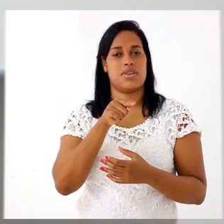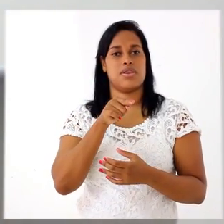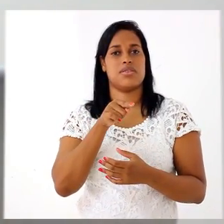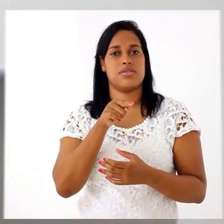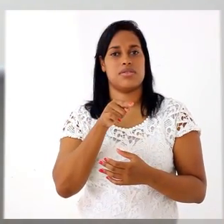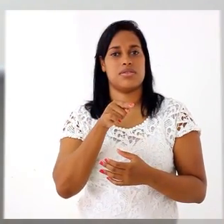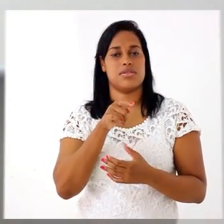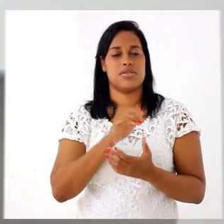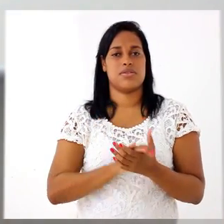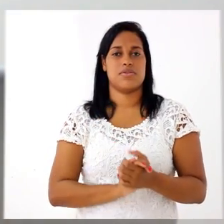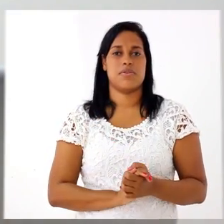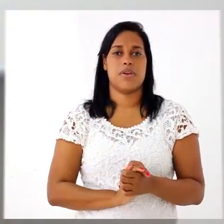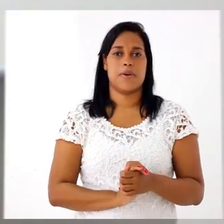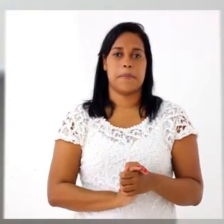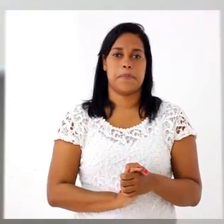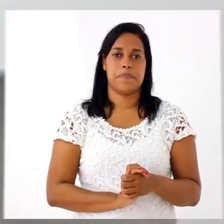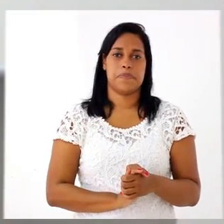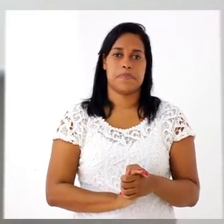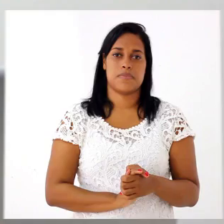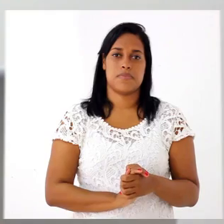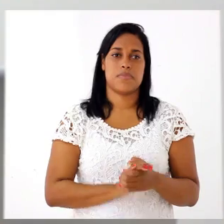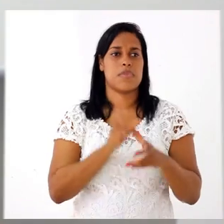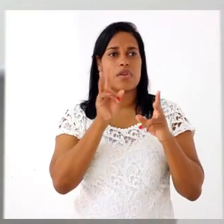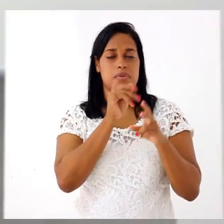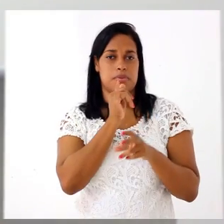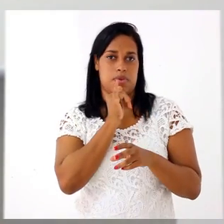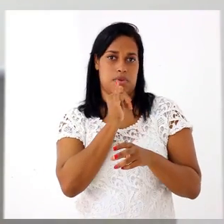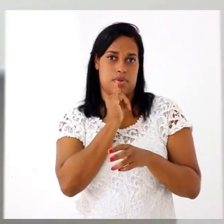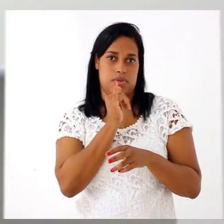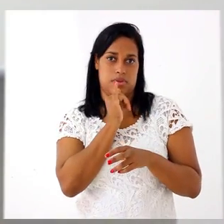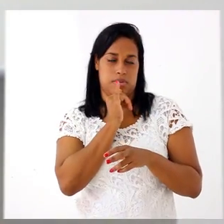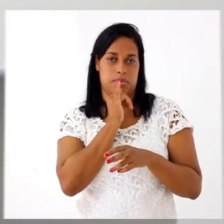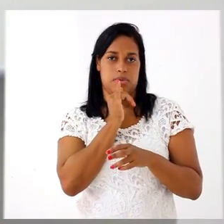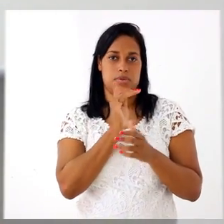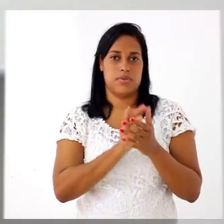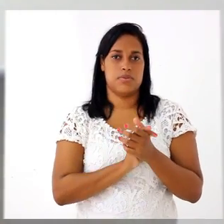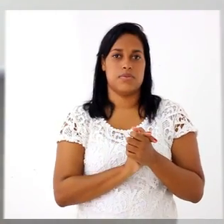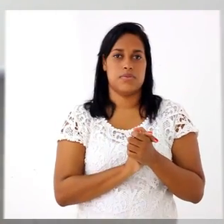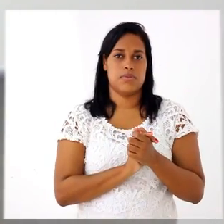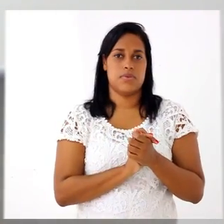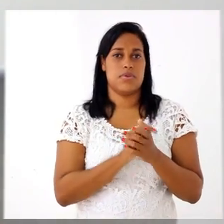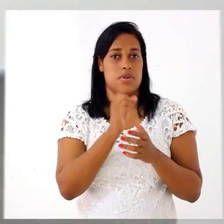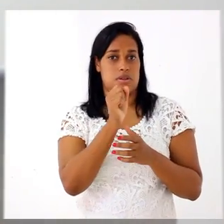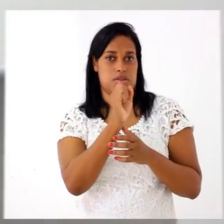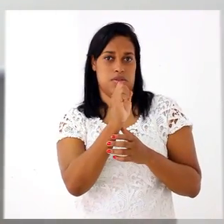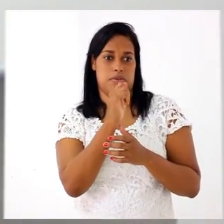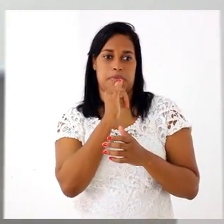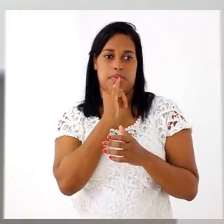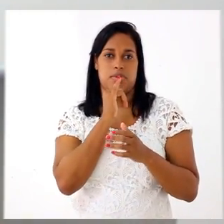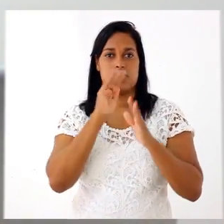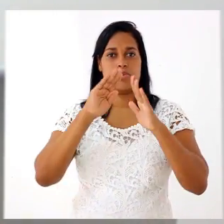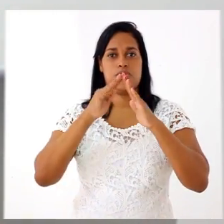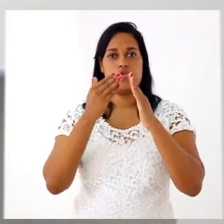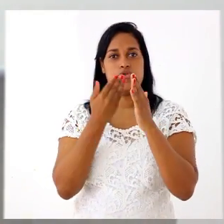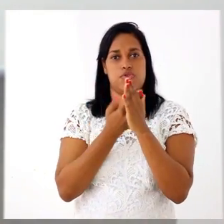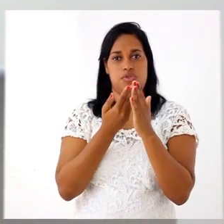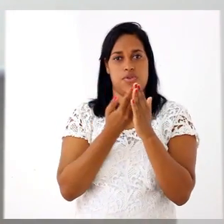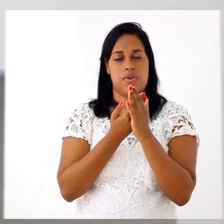um cenário. Vamos a um exemplo aqui de um mini-mundo de um colégio.